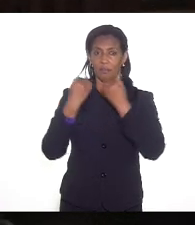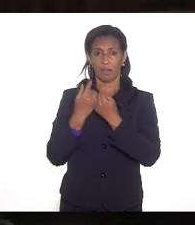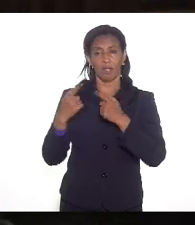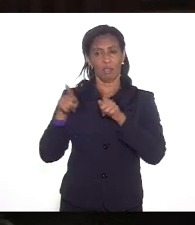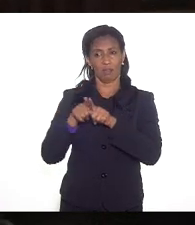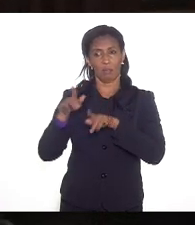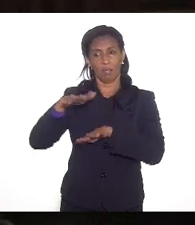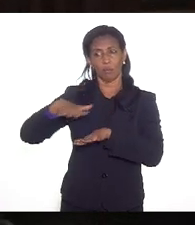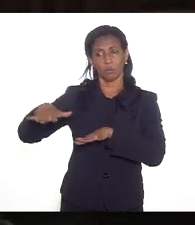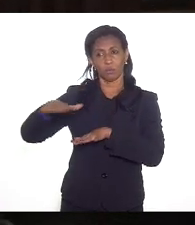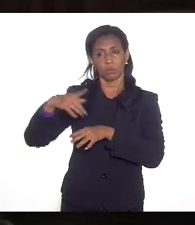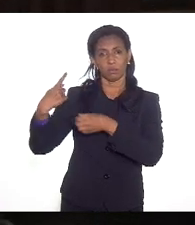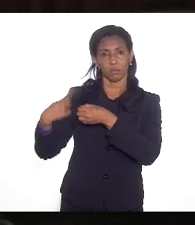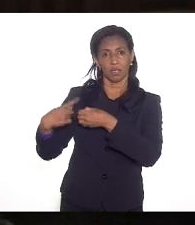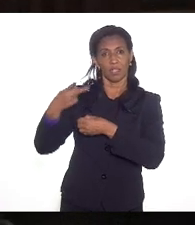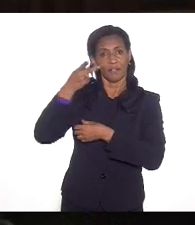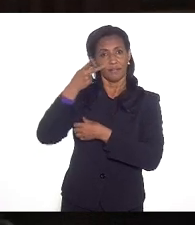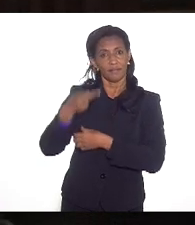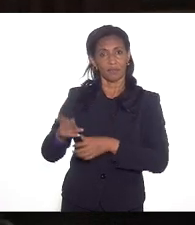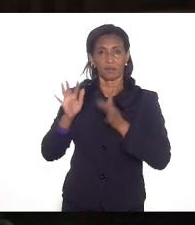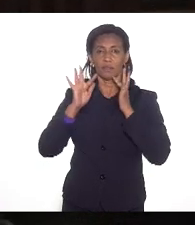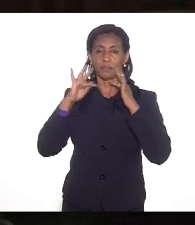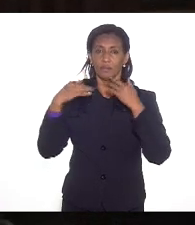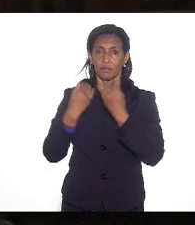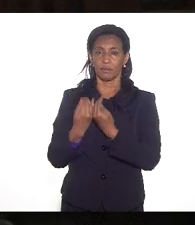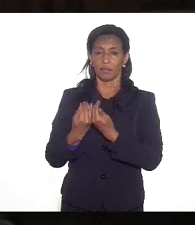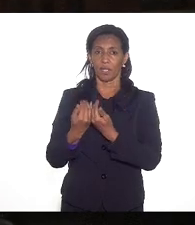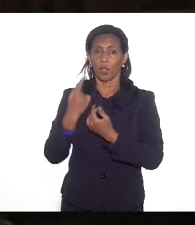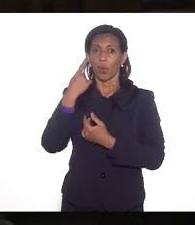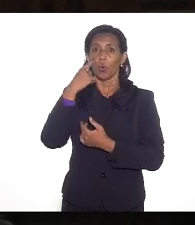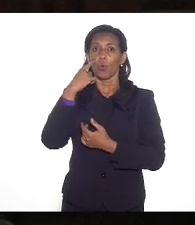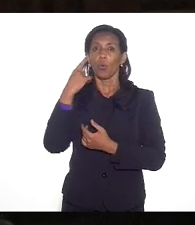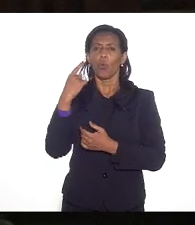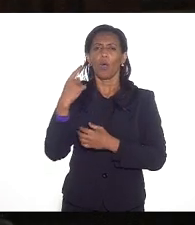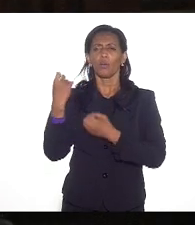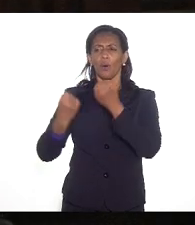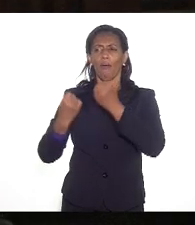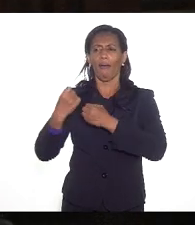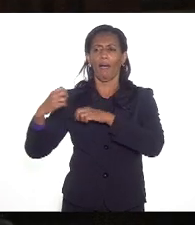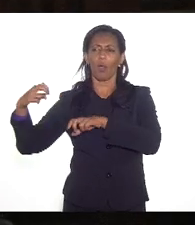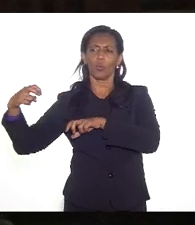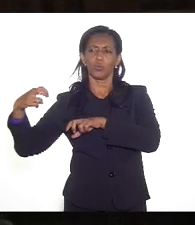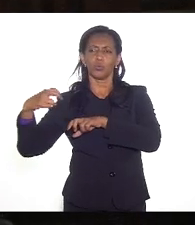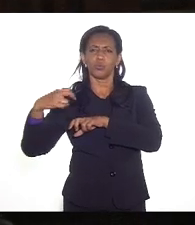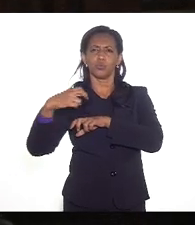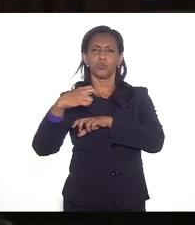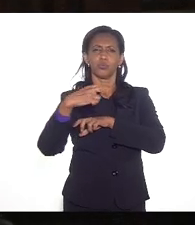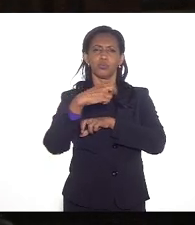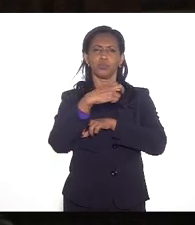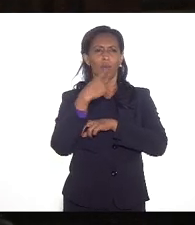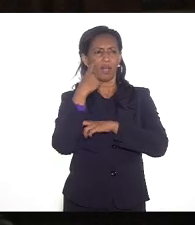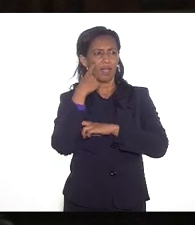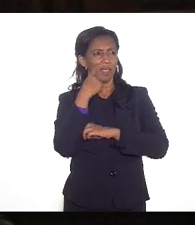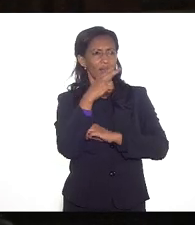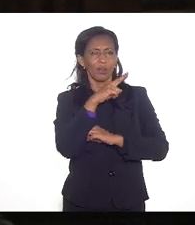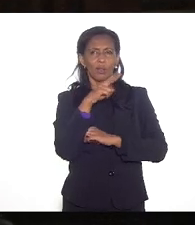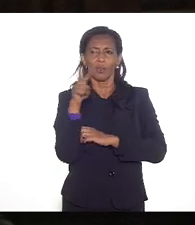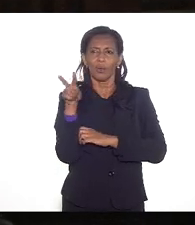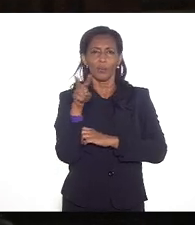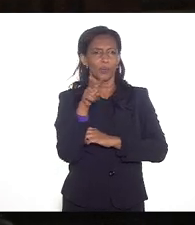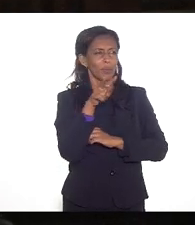Jacarepaguá estava visitando a família quando passava ali a comitiva do Luiz Paulo tipo em campanha